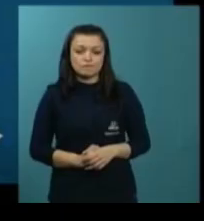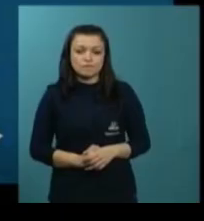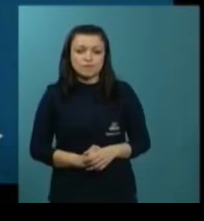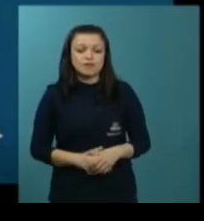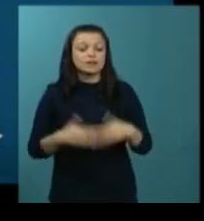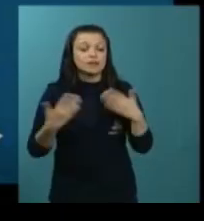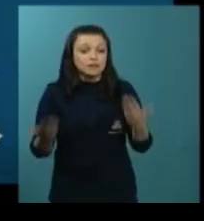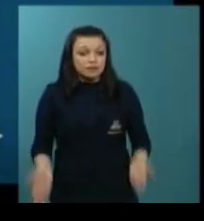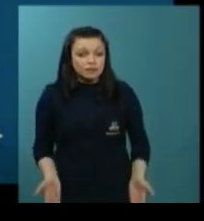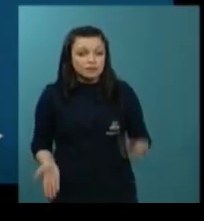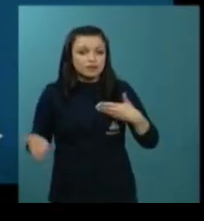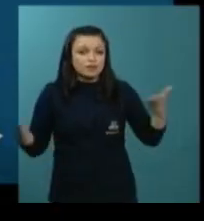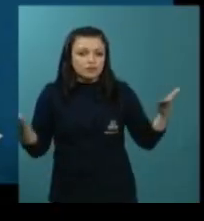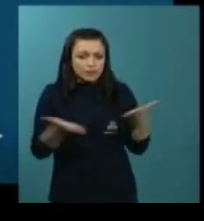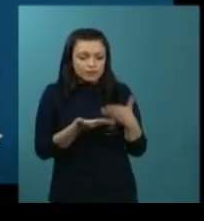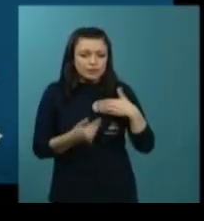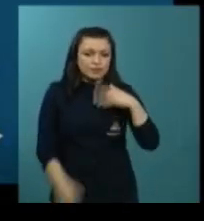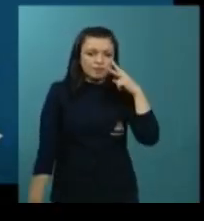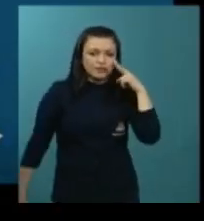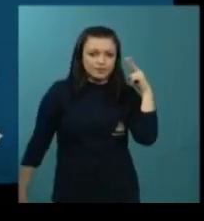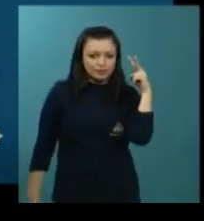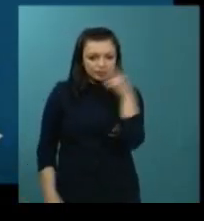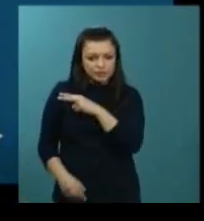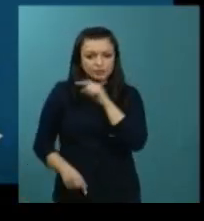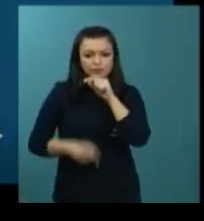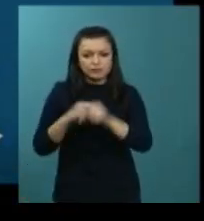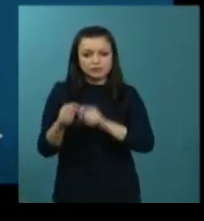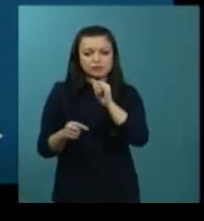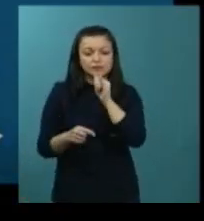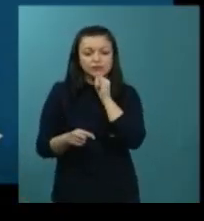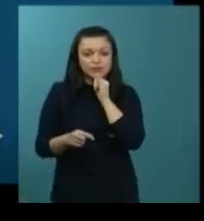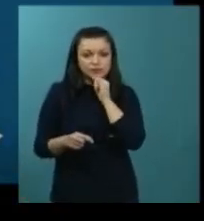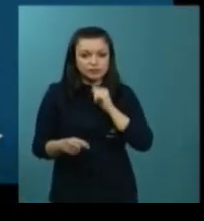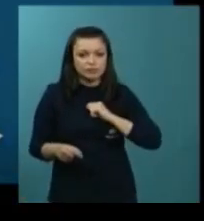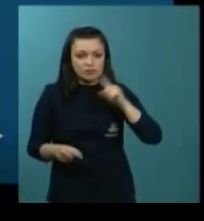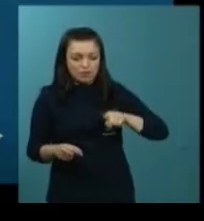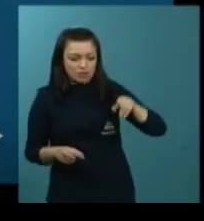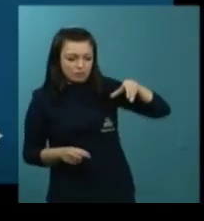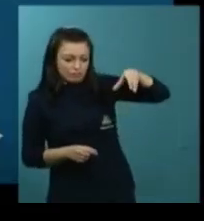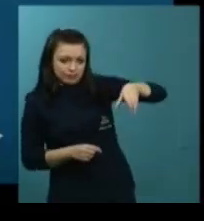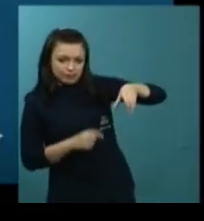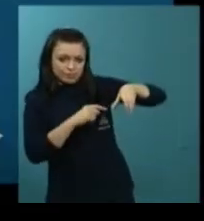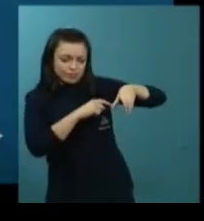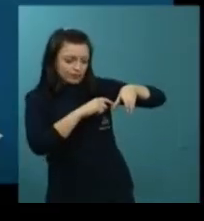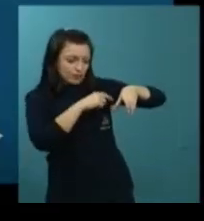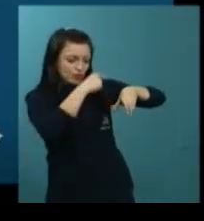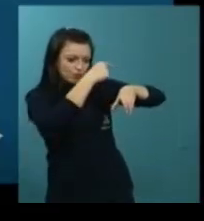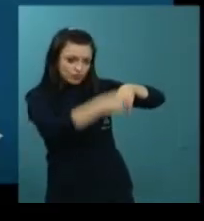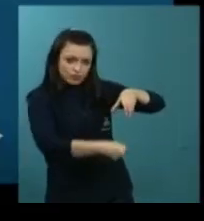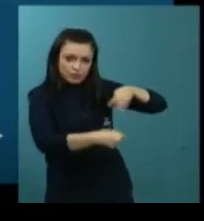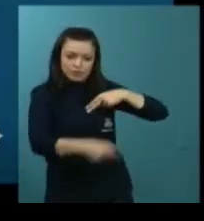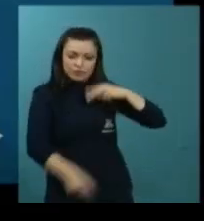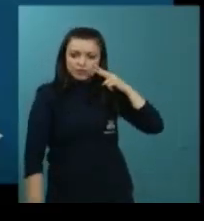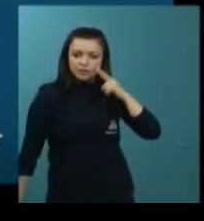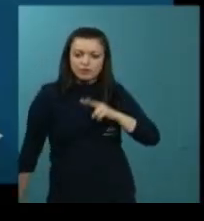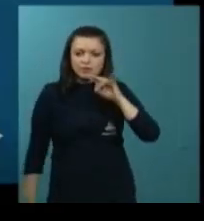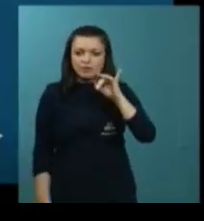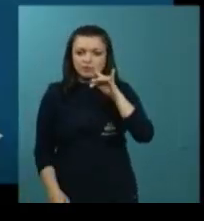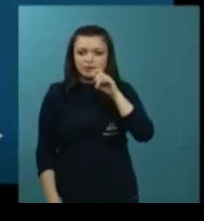Então, agora observem que quando tivermos esse símbolo de interseção